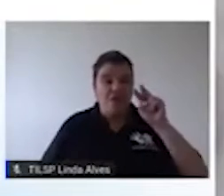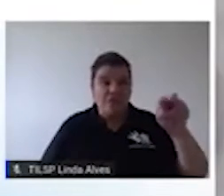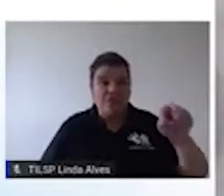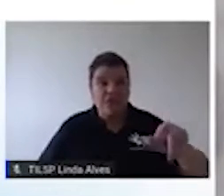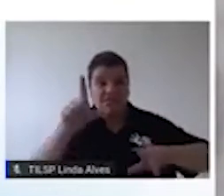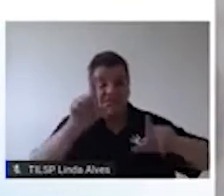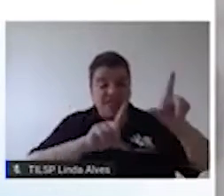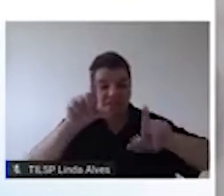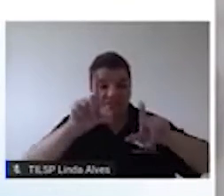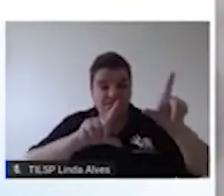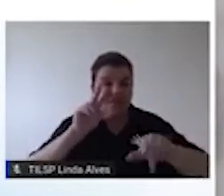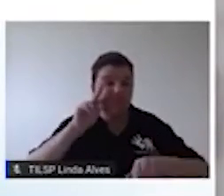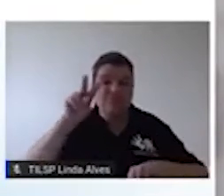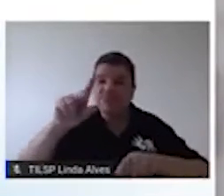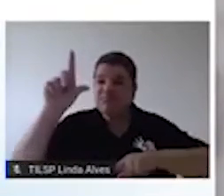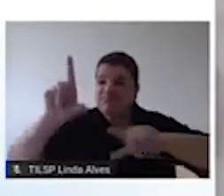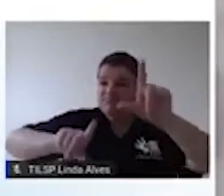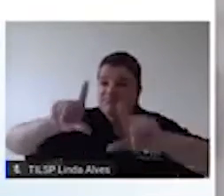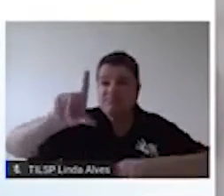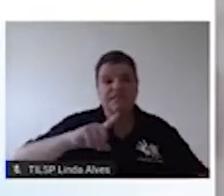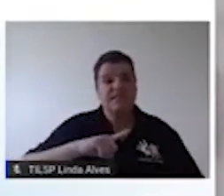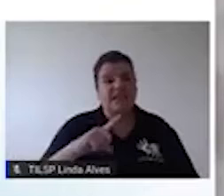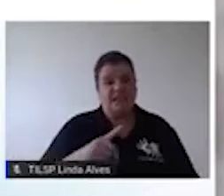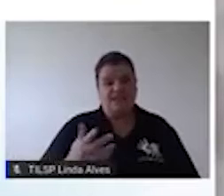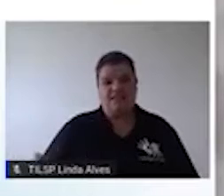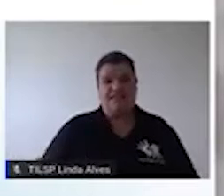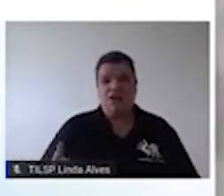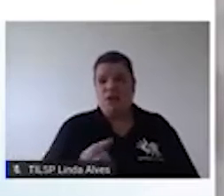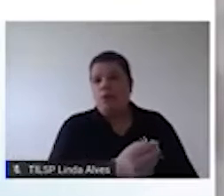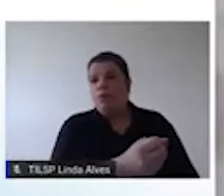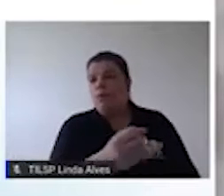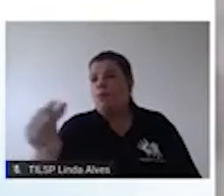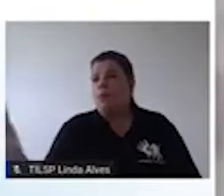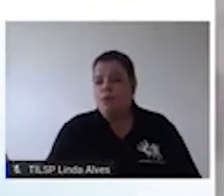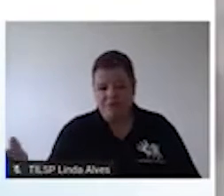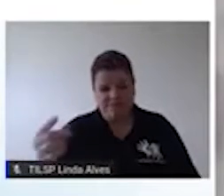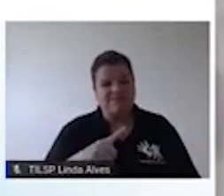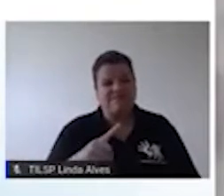na televisão, você tem, digamos, uma